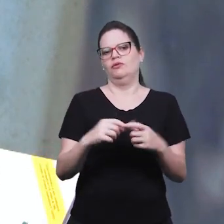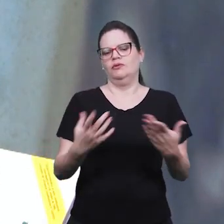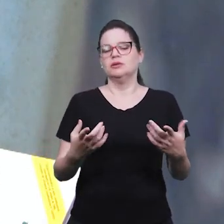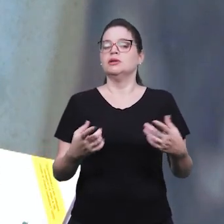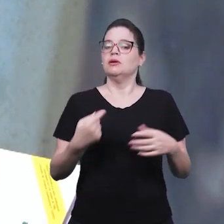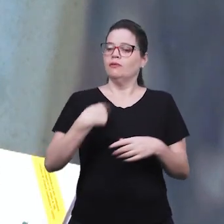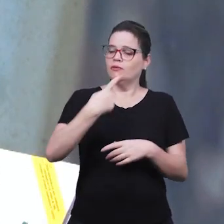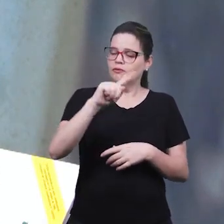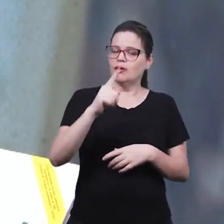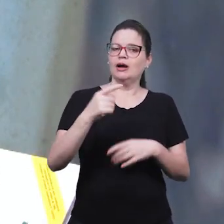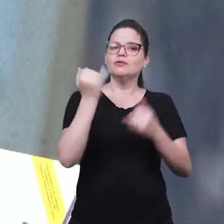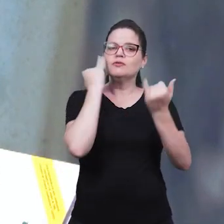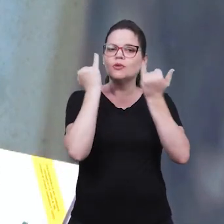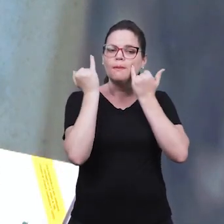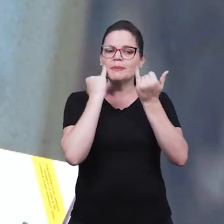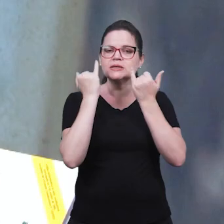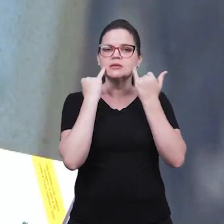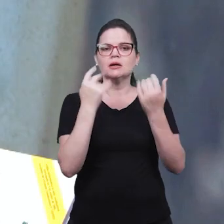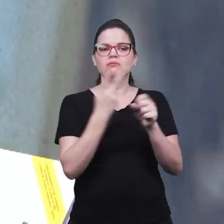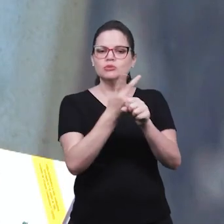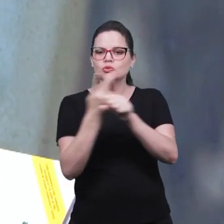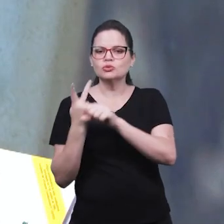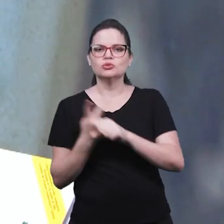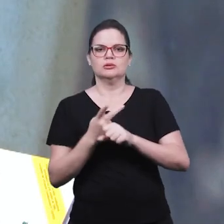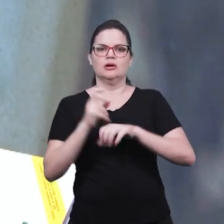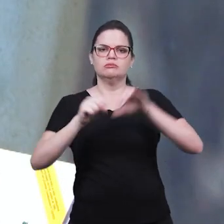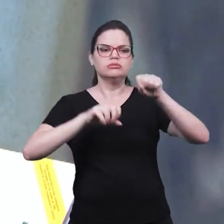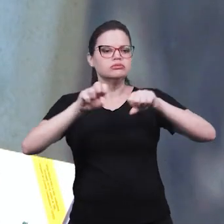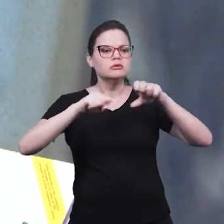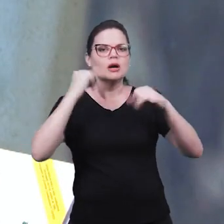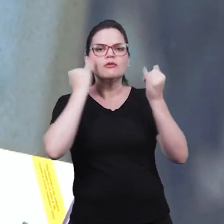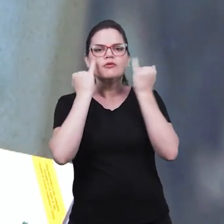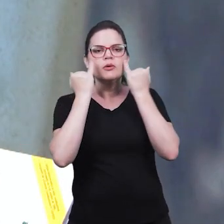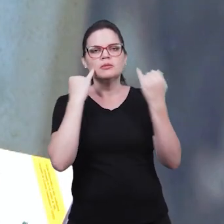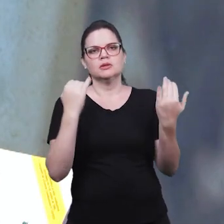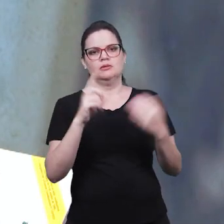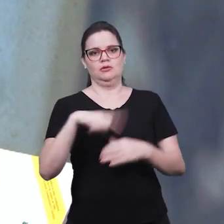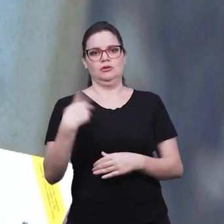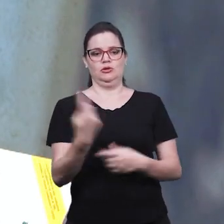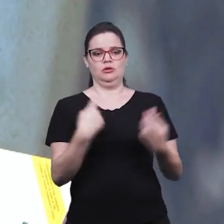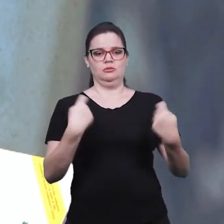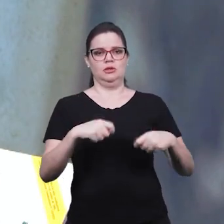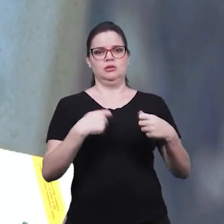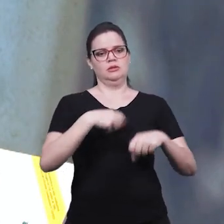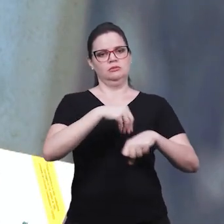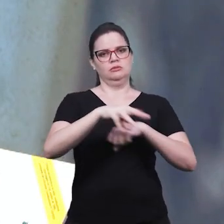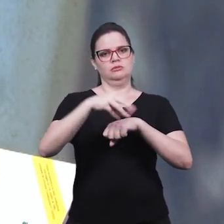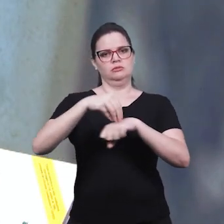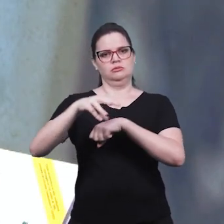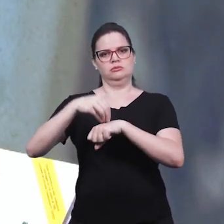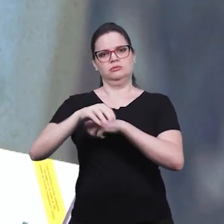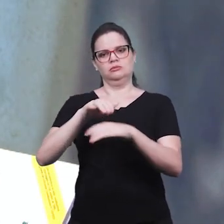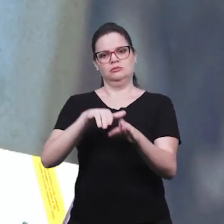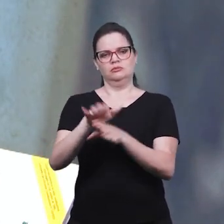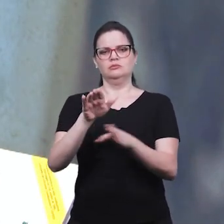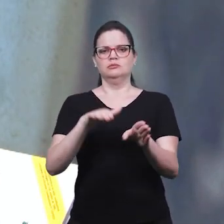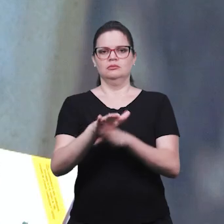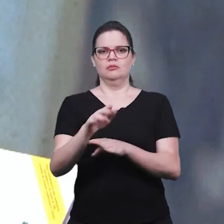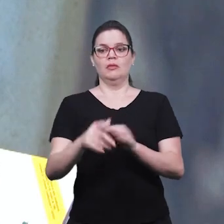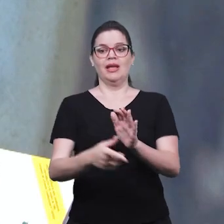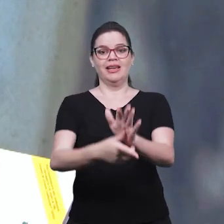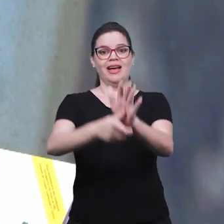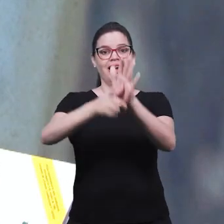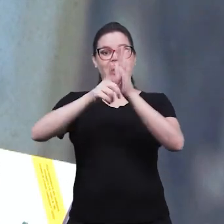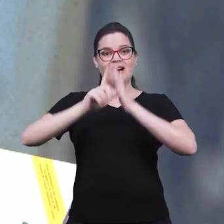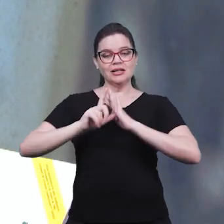ser feito, procurar saber, que eu acho que precisamos orientar as pessoas antes